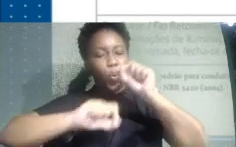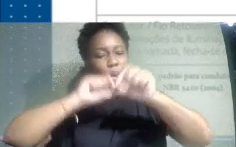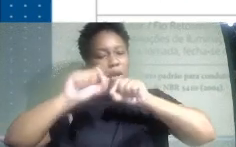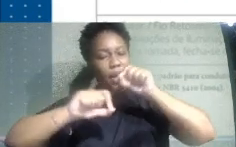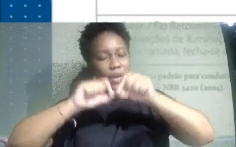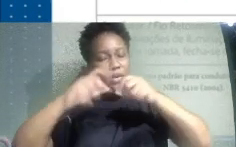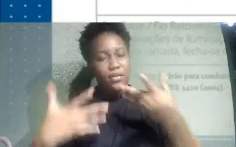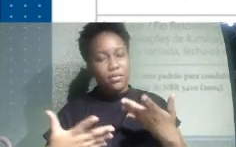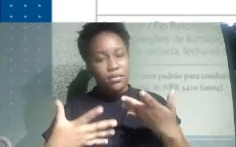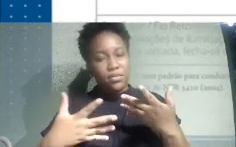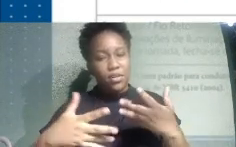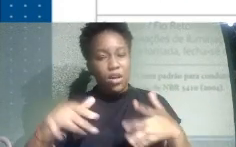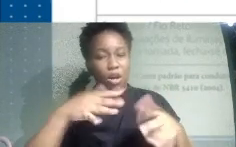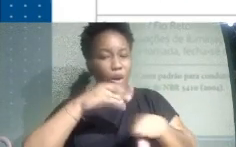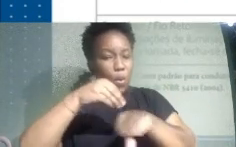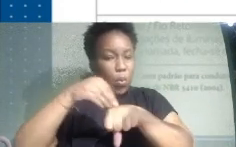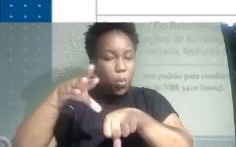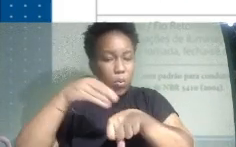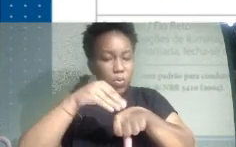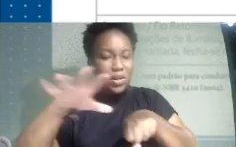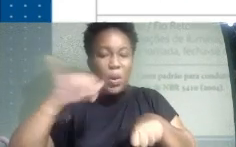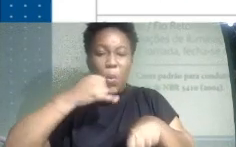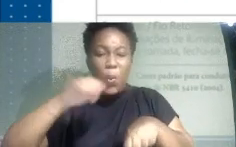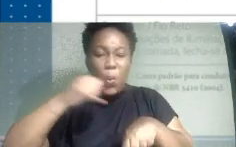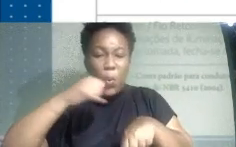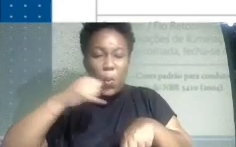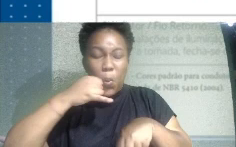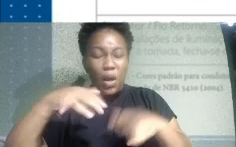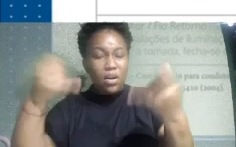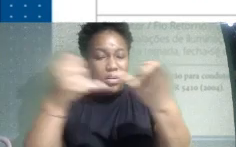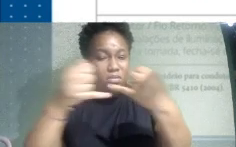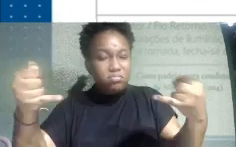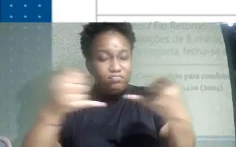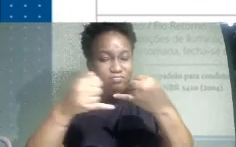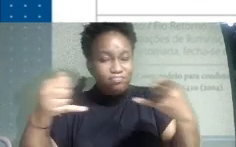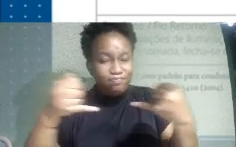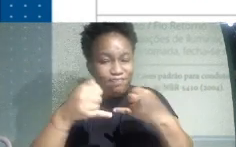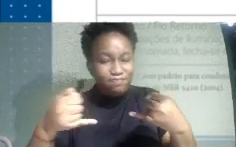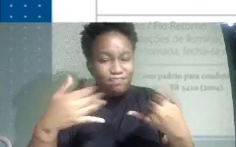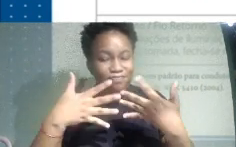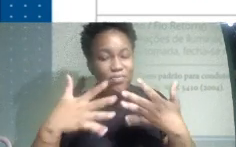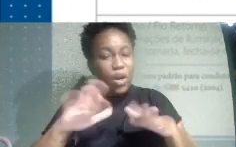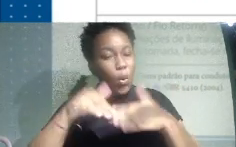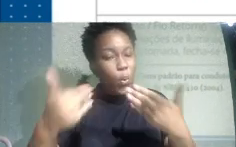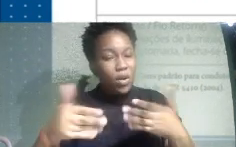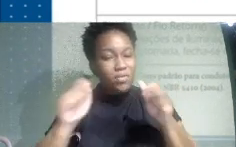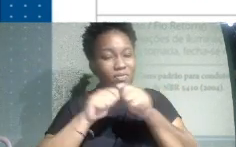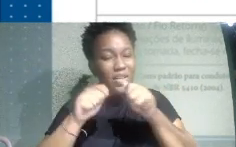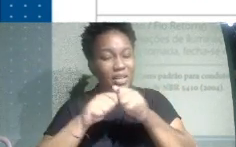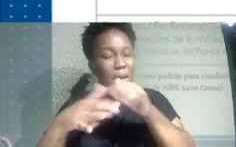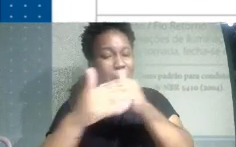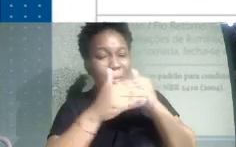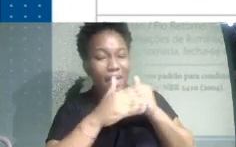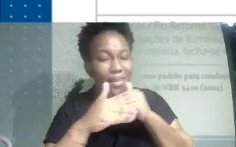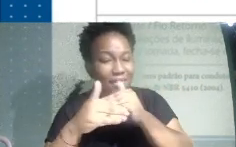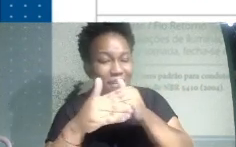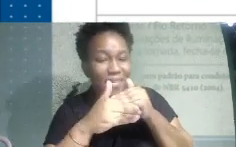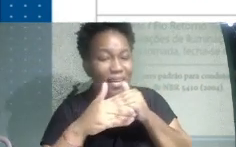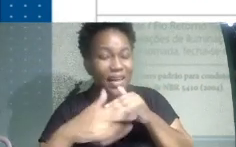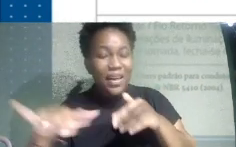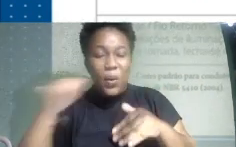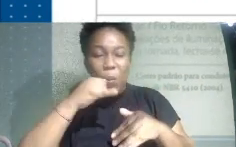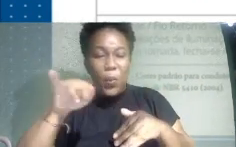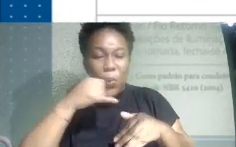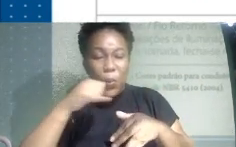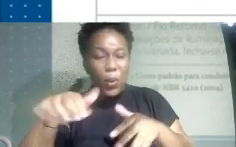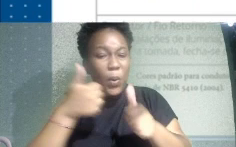terra? É um condutor ligado às hastes cravadas na terra quando realizado o padrão de entrada. Esse condutor acompanha